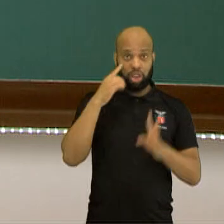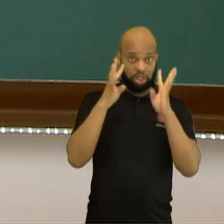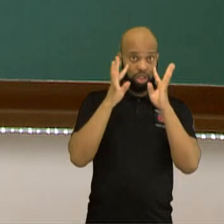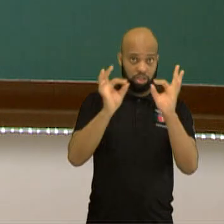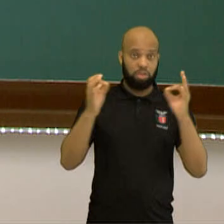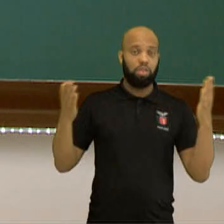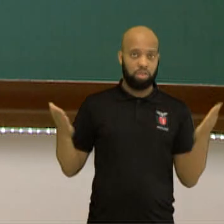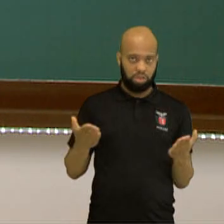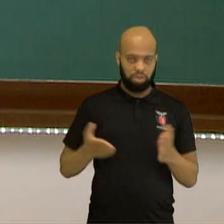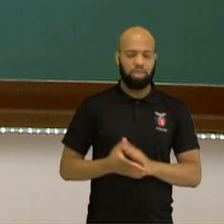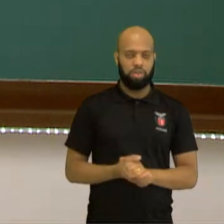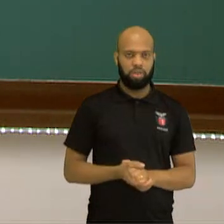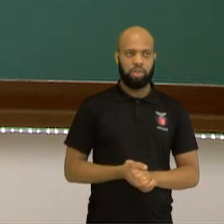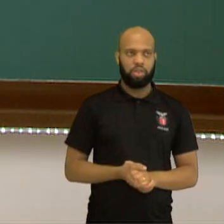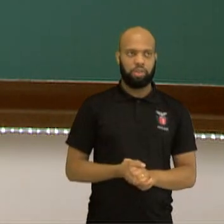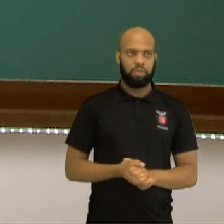trechinho.